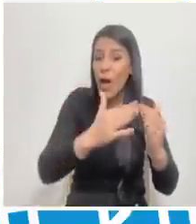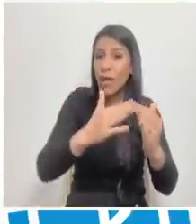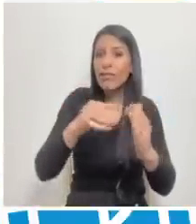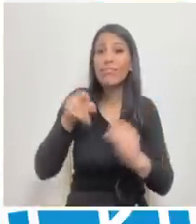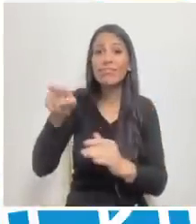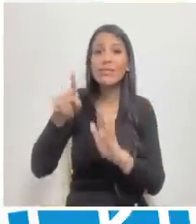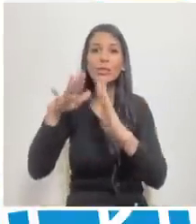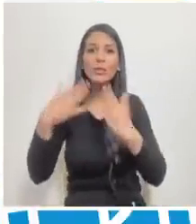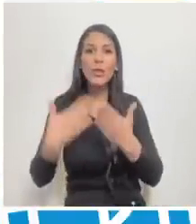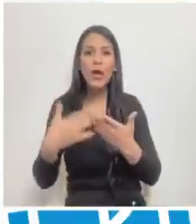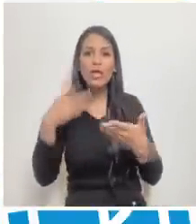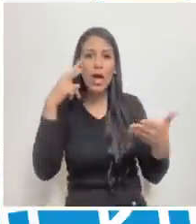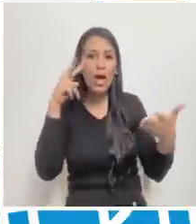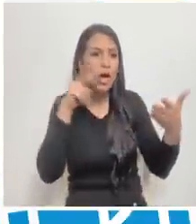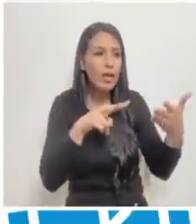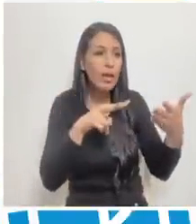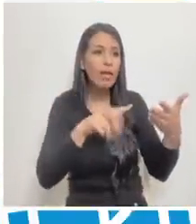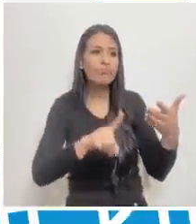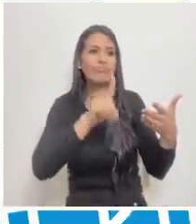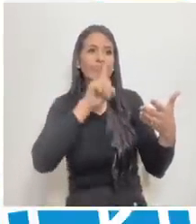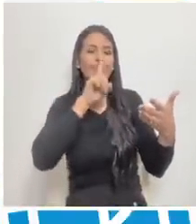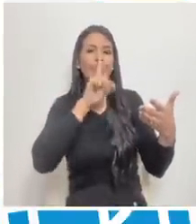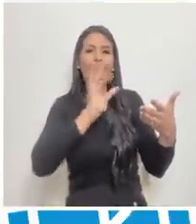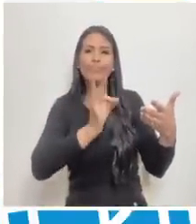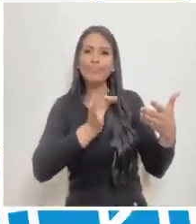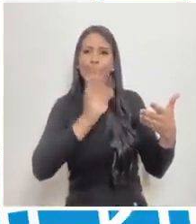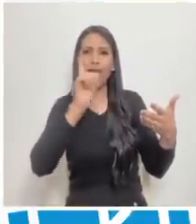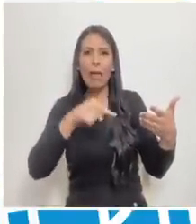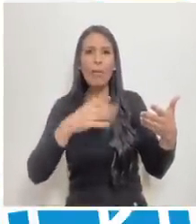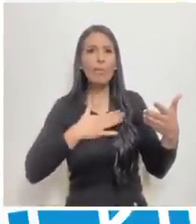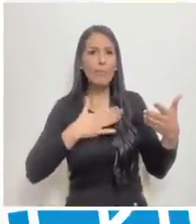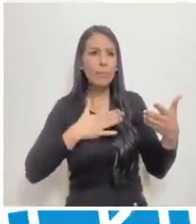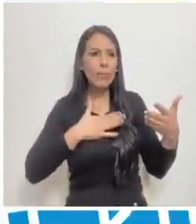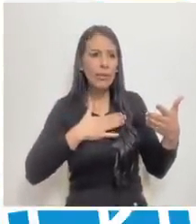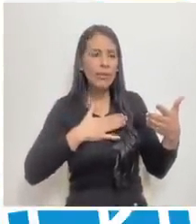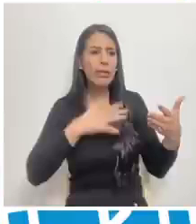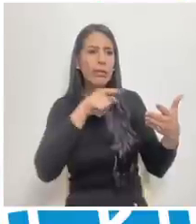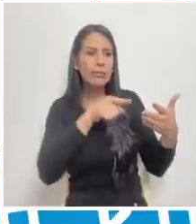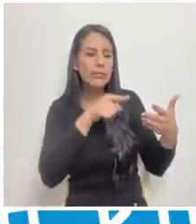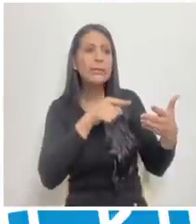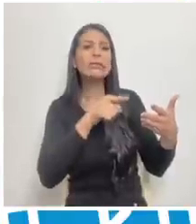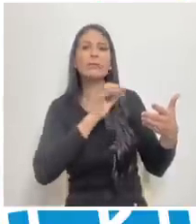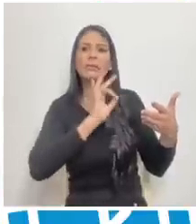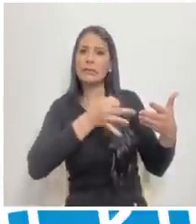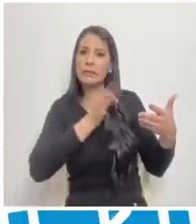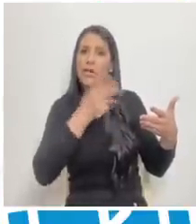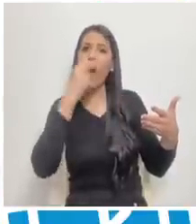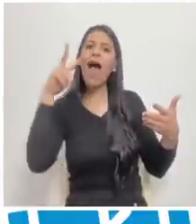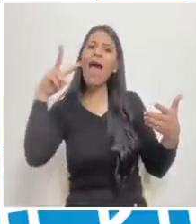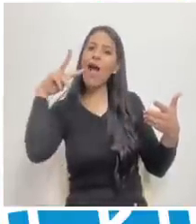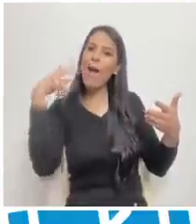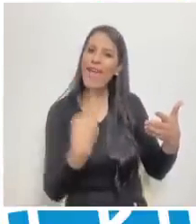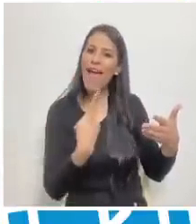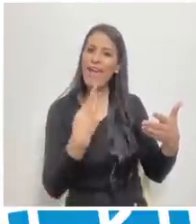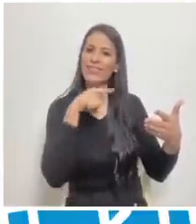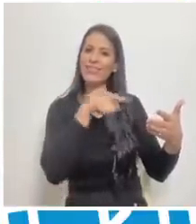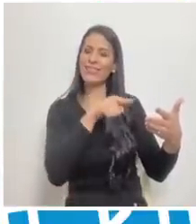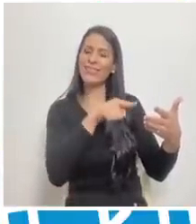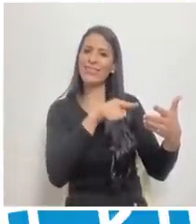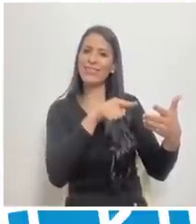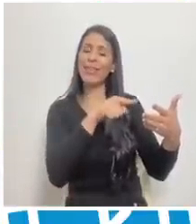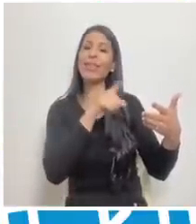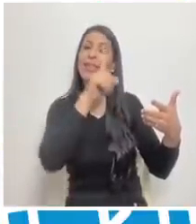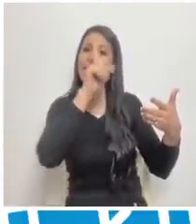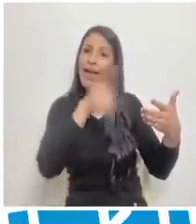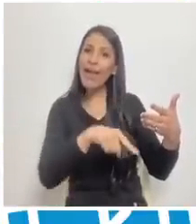e a incorporar mais e fazer uso daquele resultado, reconhecendo como o resultado do seu processo de